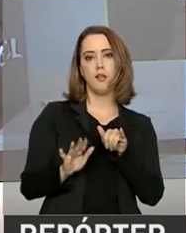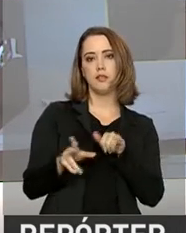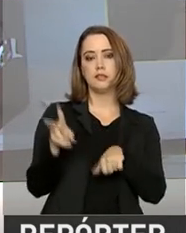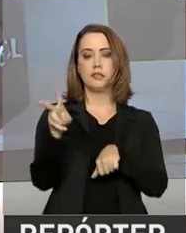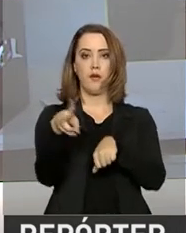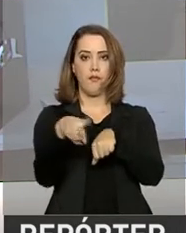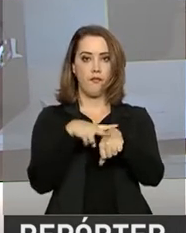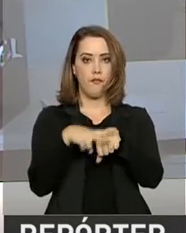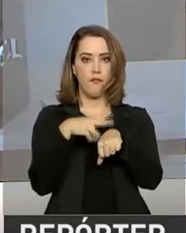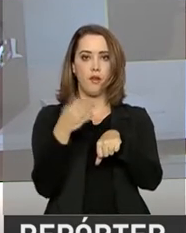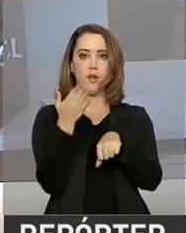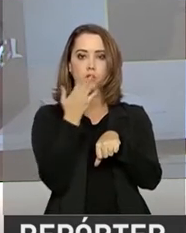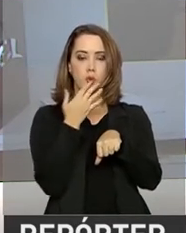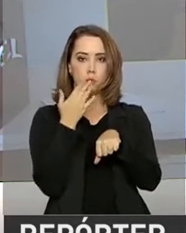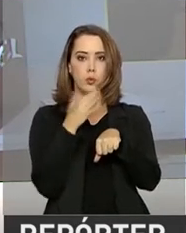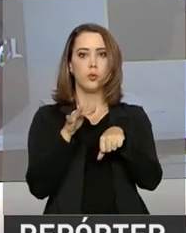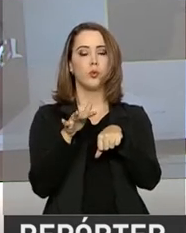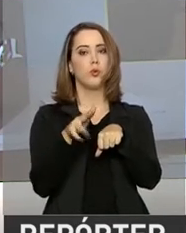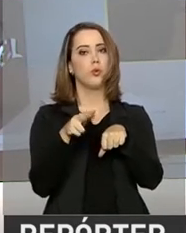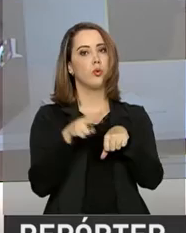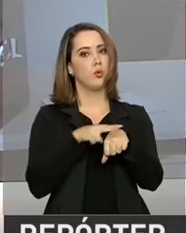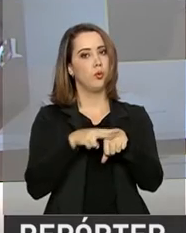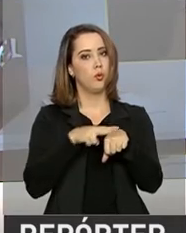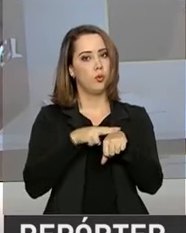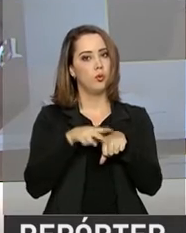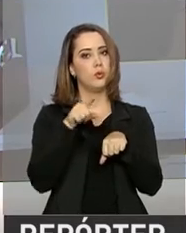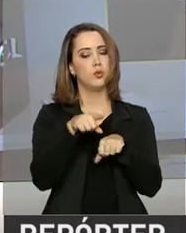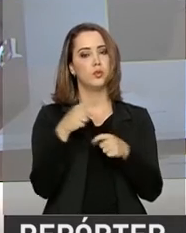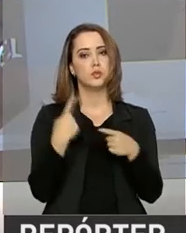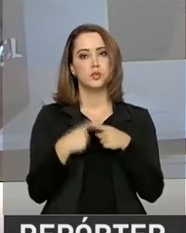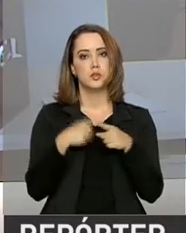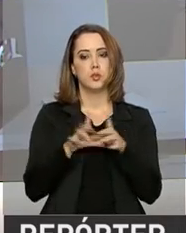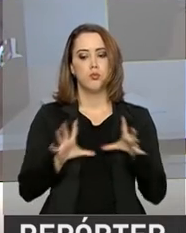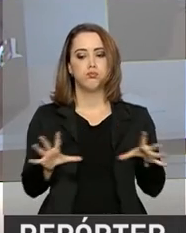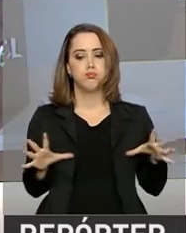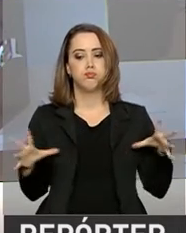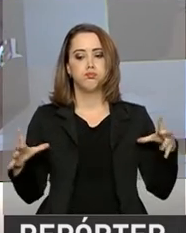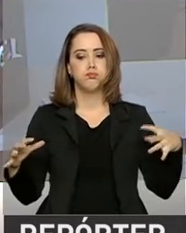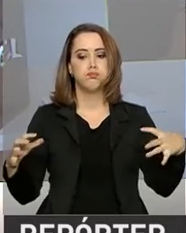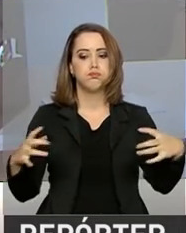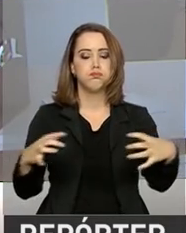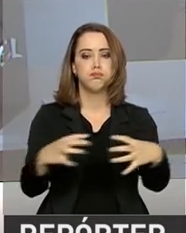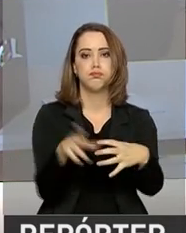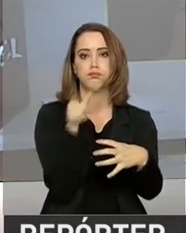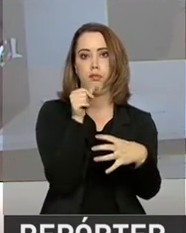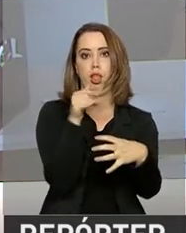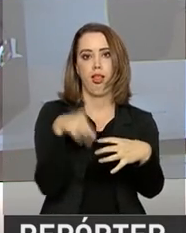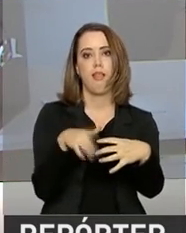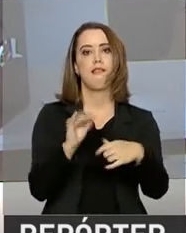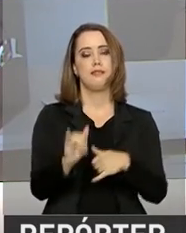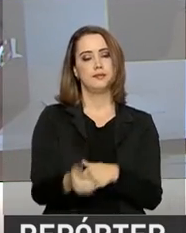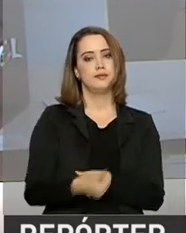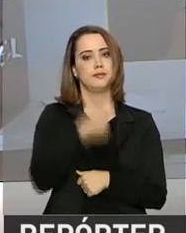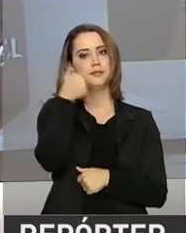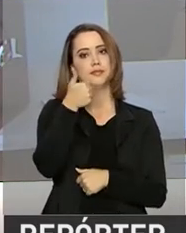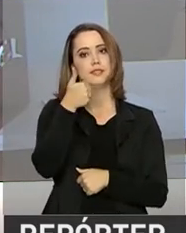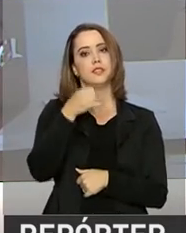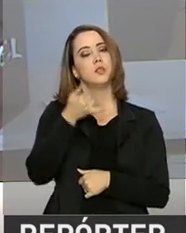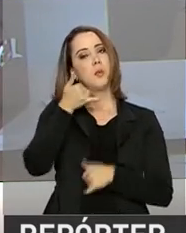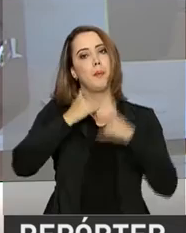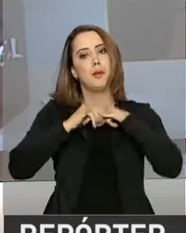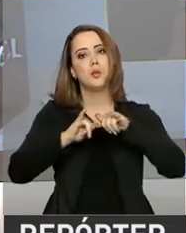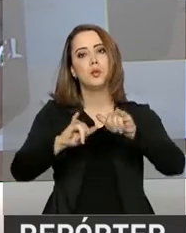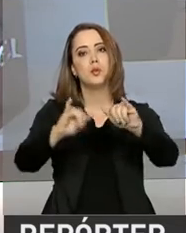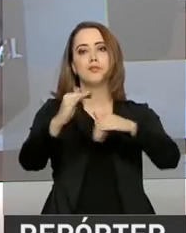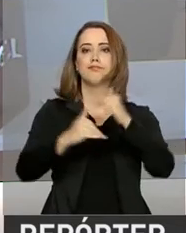agência nacional de energia elétrica a recuperação do nível dos reservatórios de água favoreceu a produção de energia outros fatores